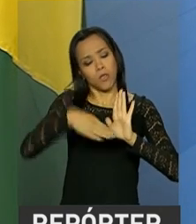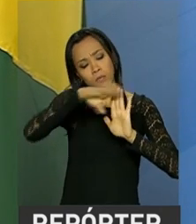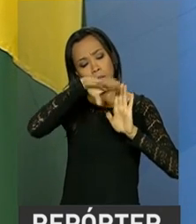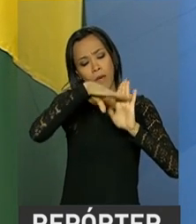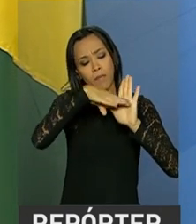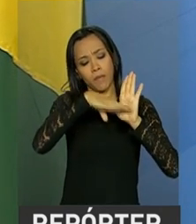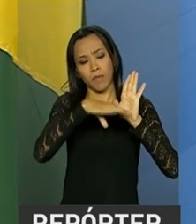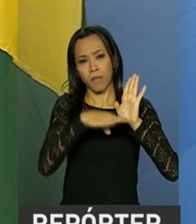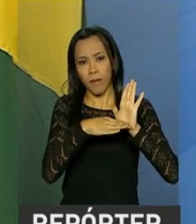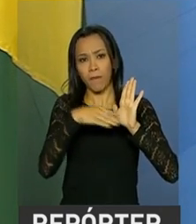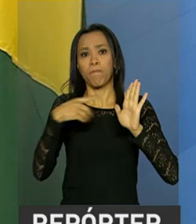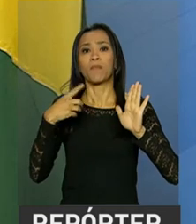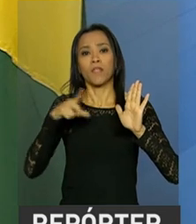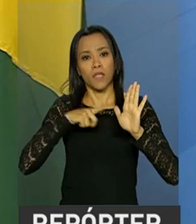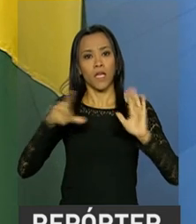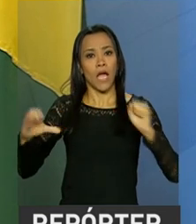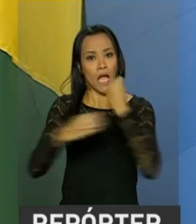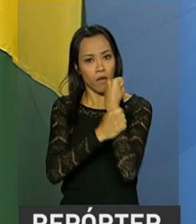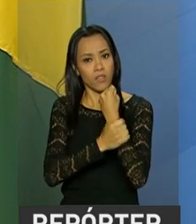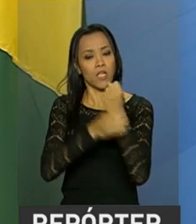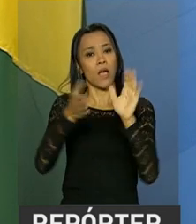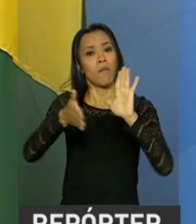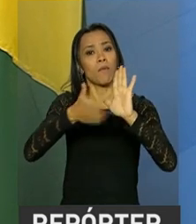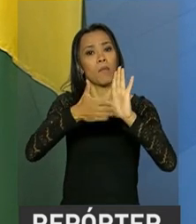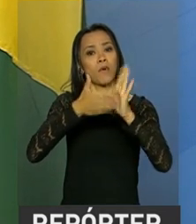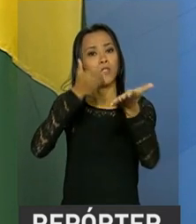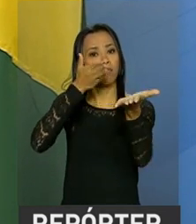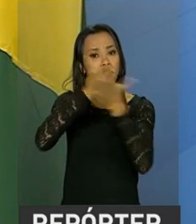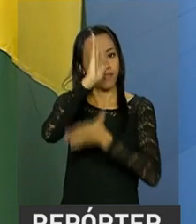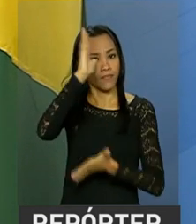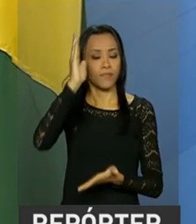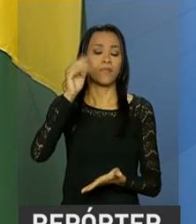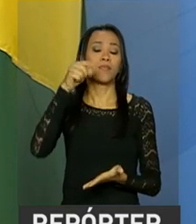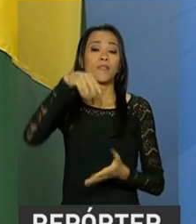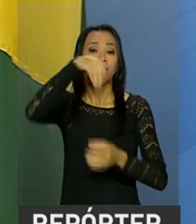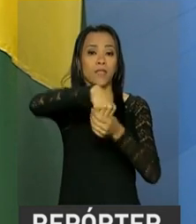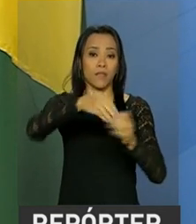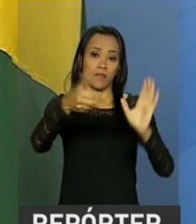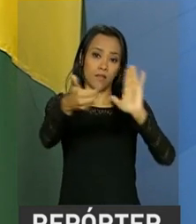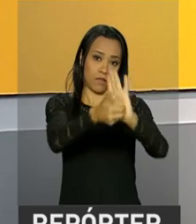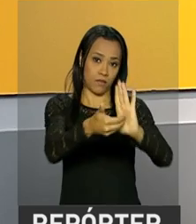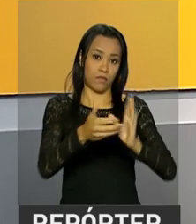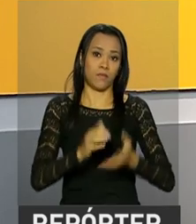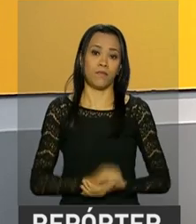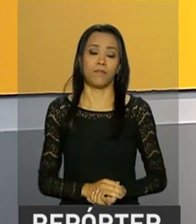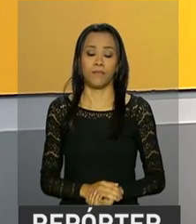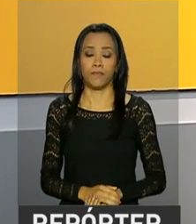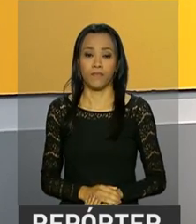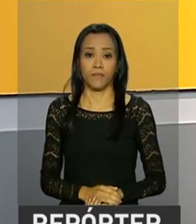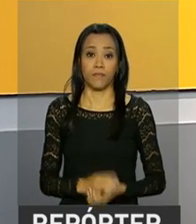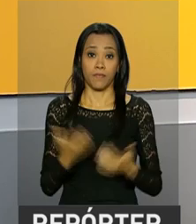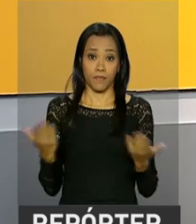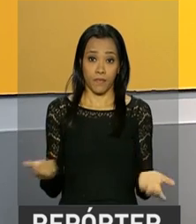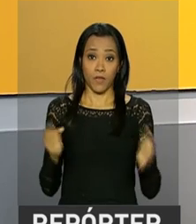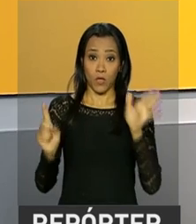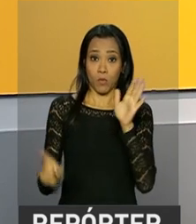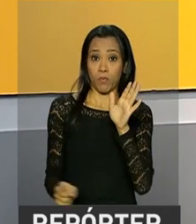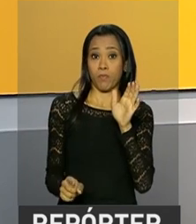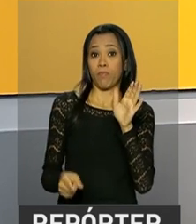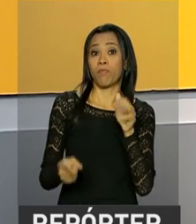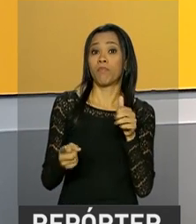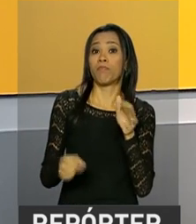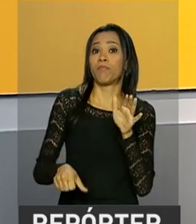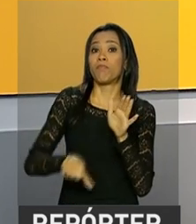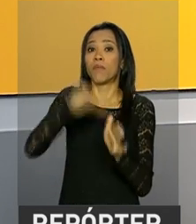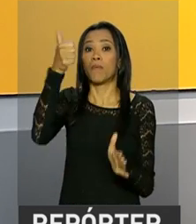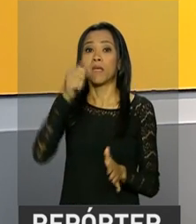de que seja garantida a aprovação da proposta no plenário da Câmara dos Deputados. E o primeiro satélite